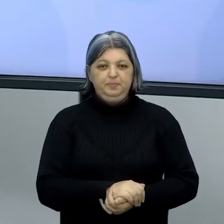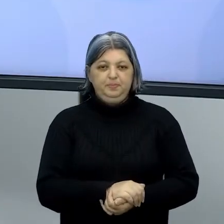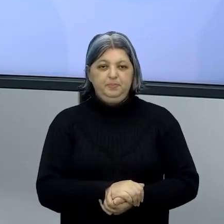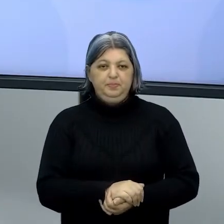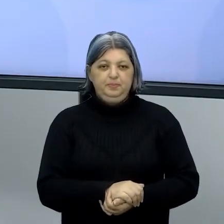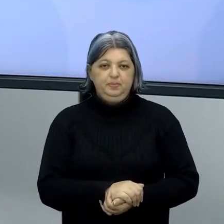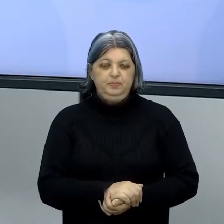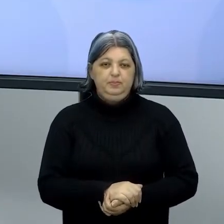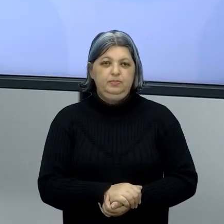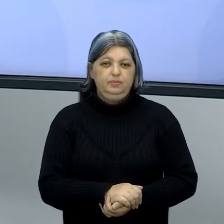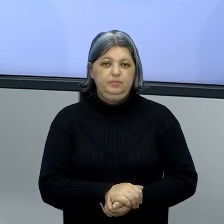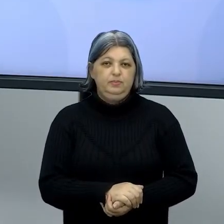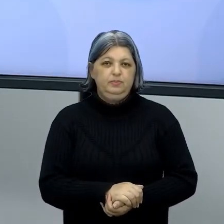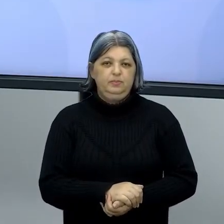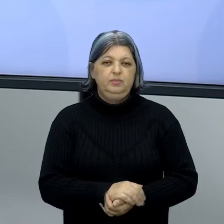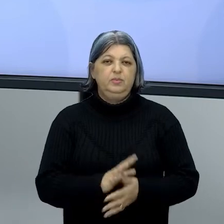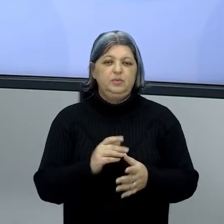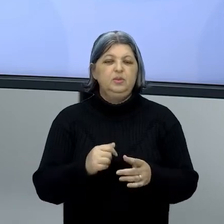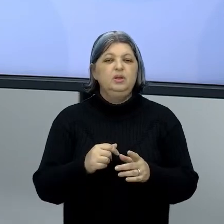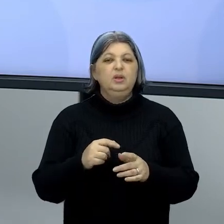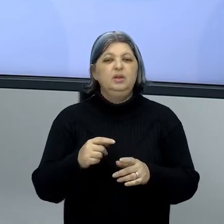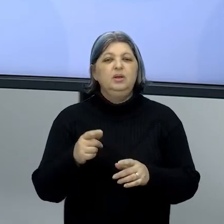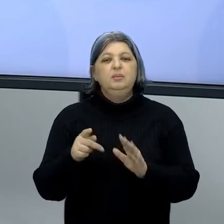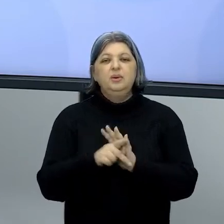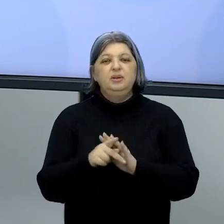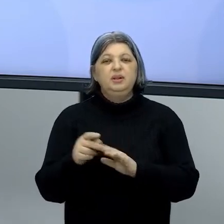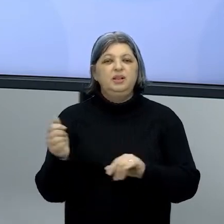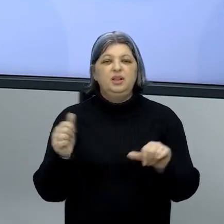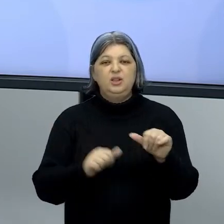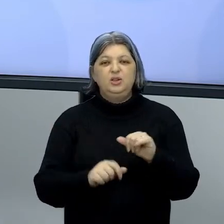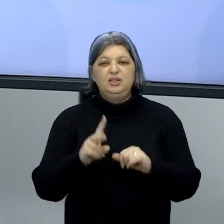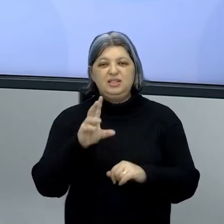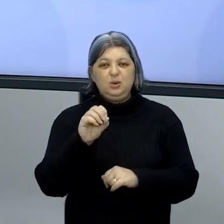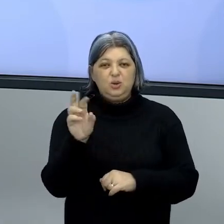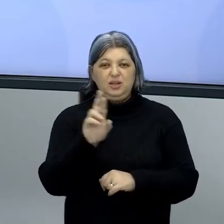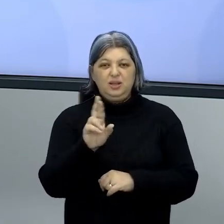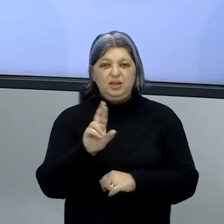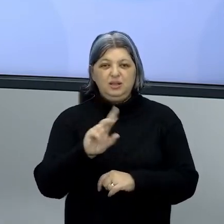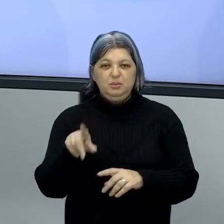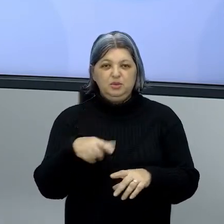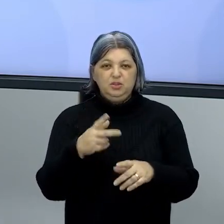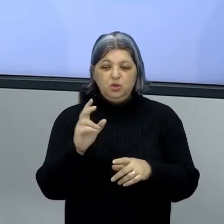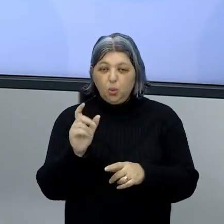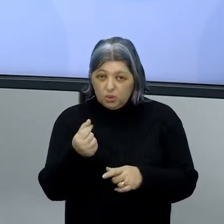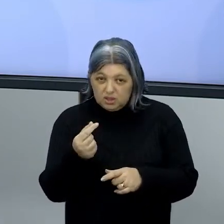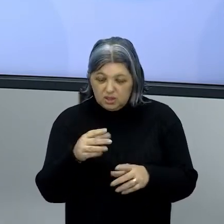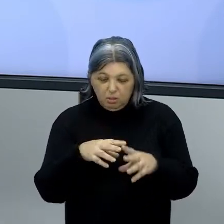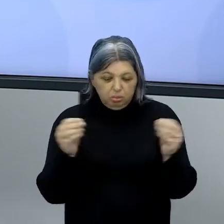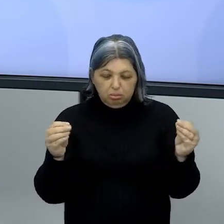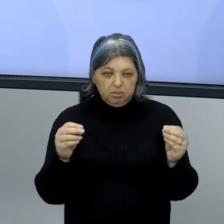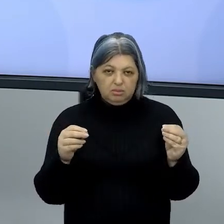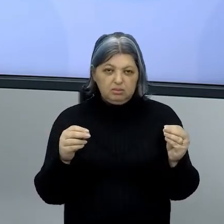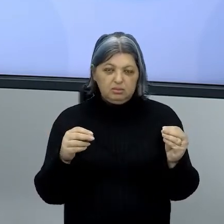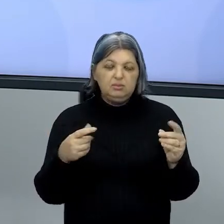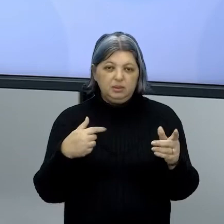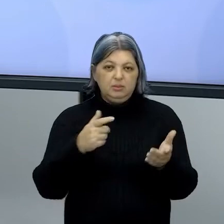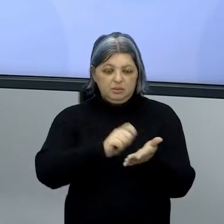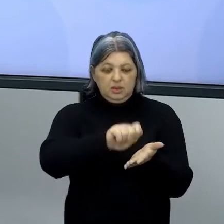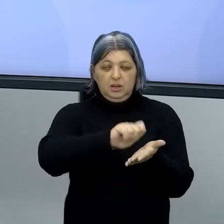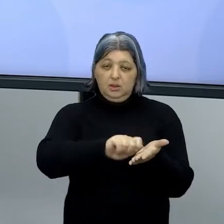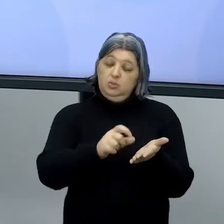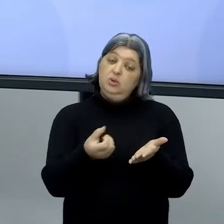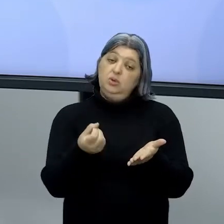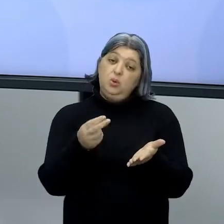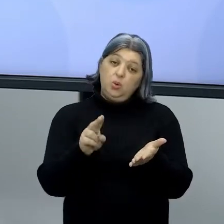as pessoas, eu falo assim, a gente troca R$50, o dinheiro some. Exato. O que será que a gente gasta? Se a gente anotar, igual ele falou, ou se a